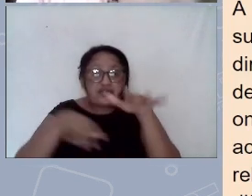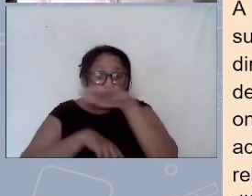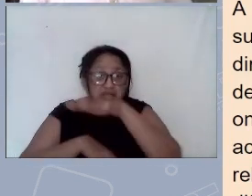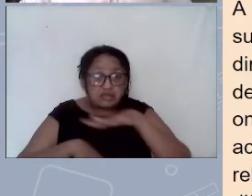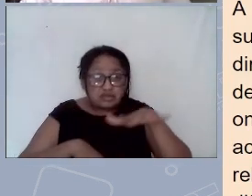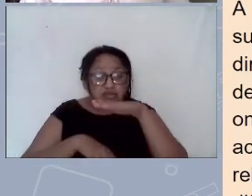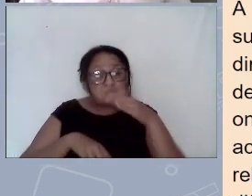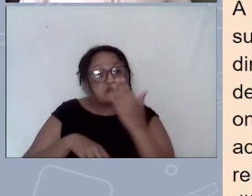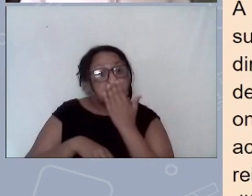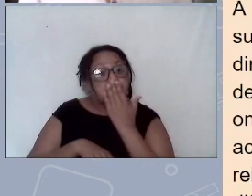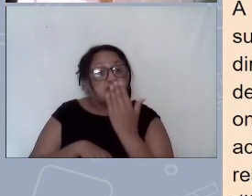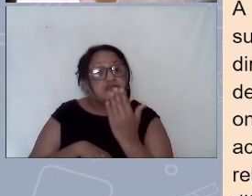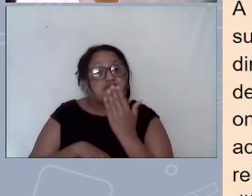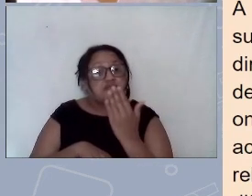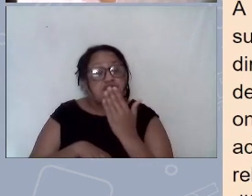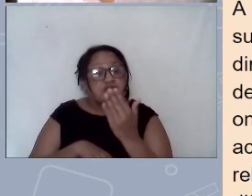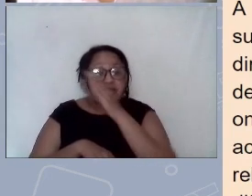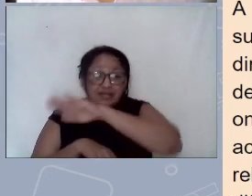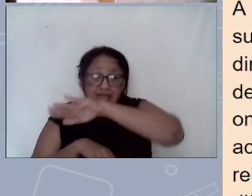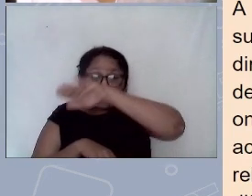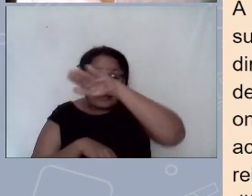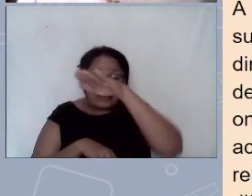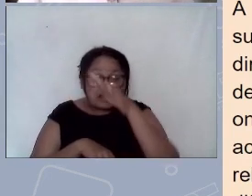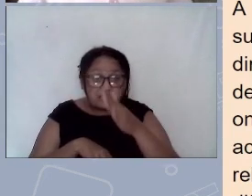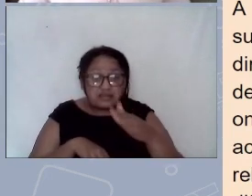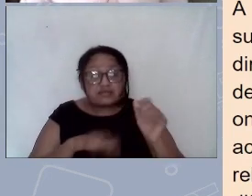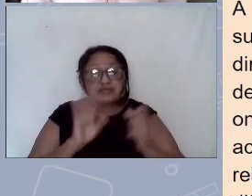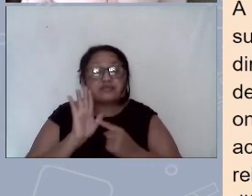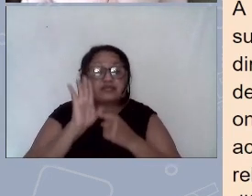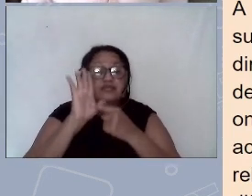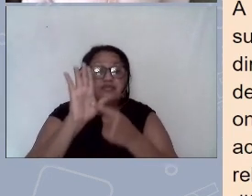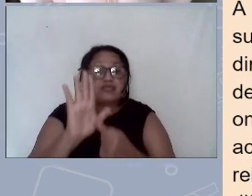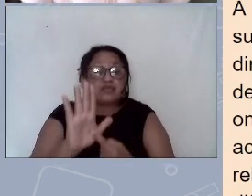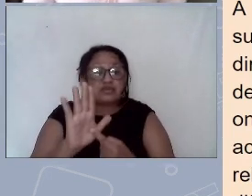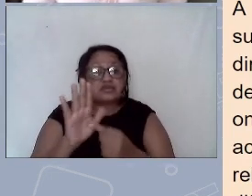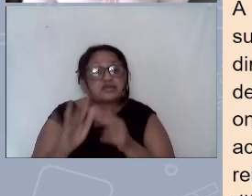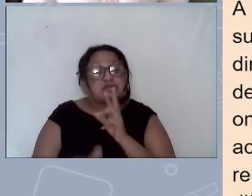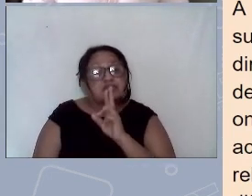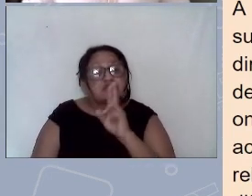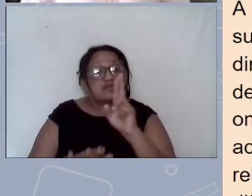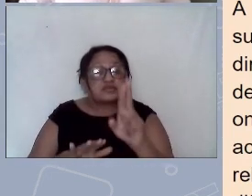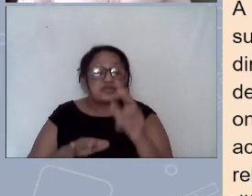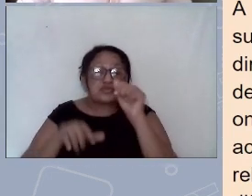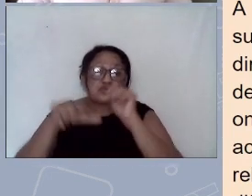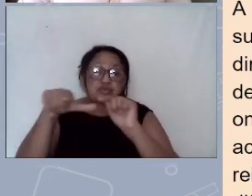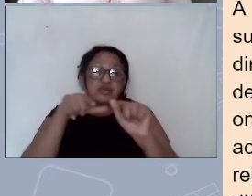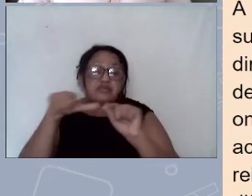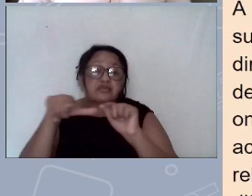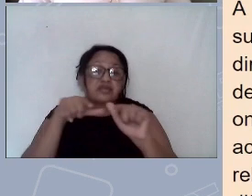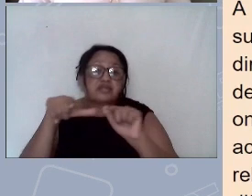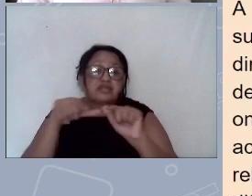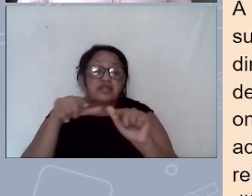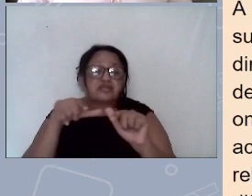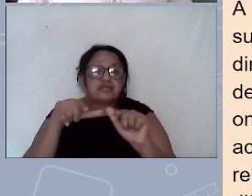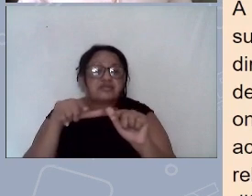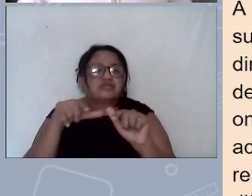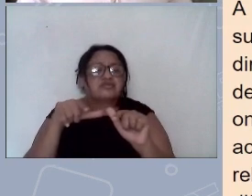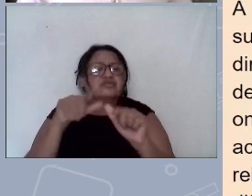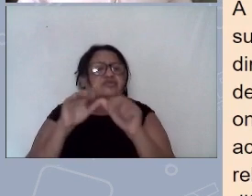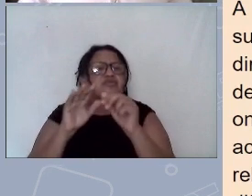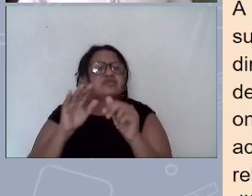frente este relevo expressa o resultado do trabalho de um processo chamado